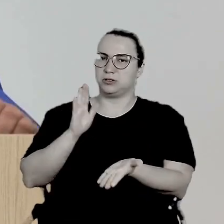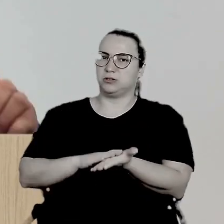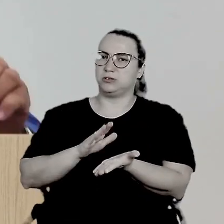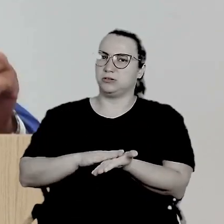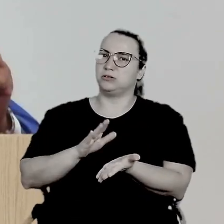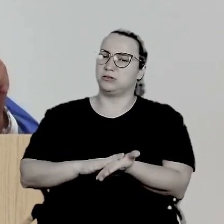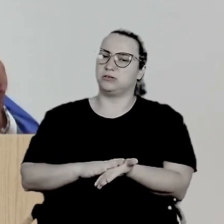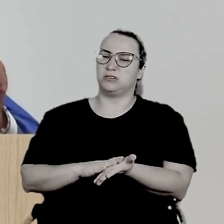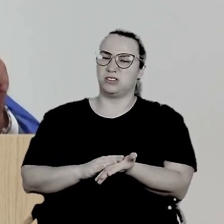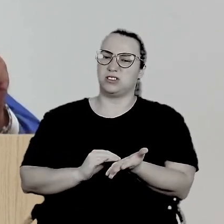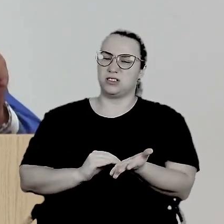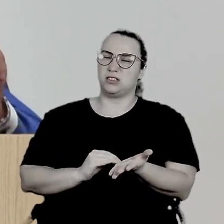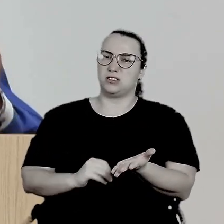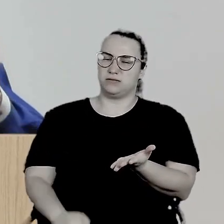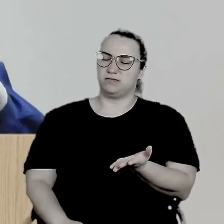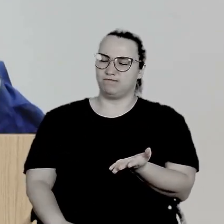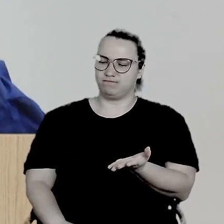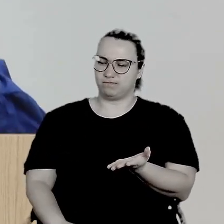mais que eu acho